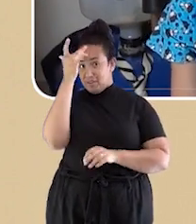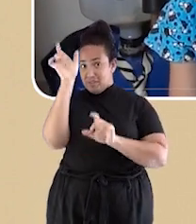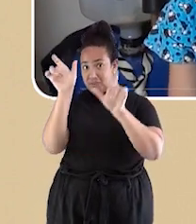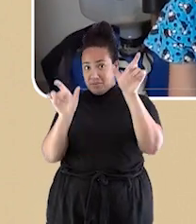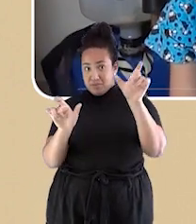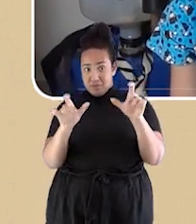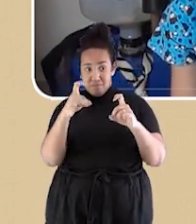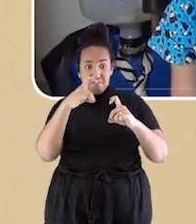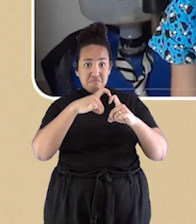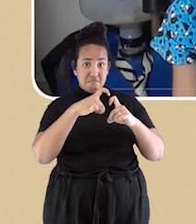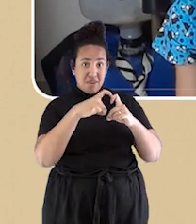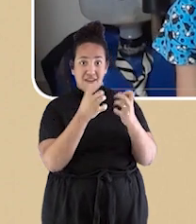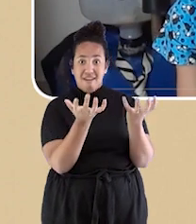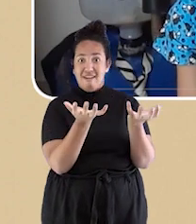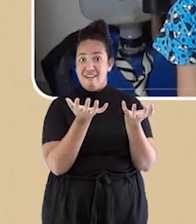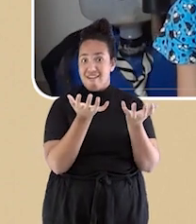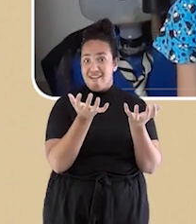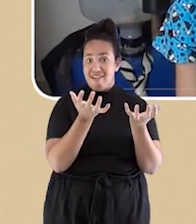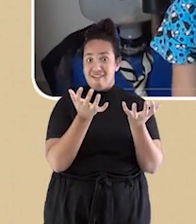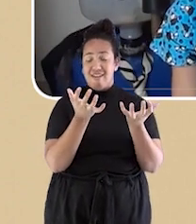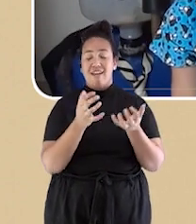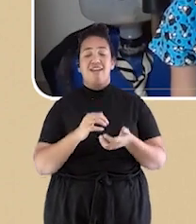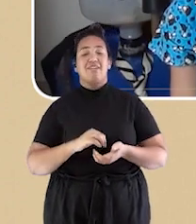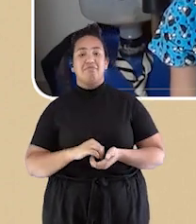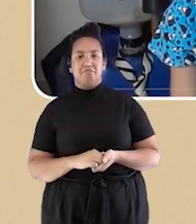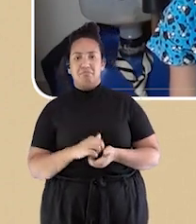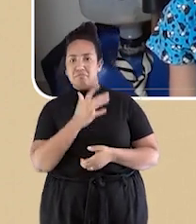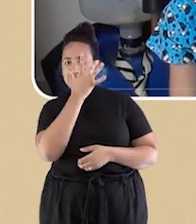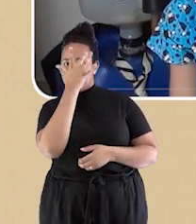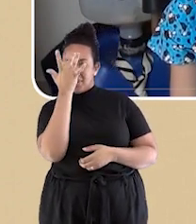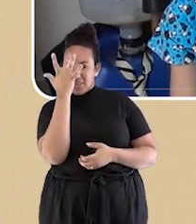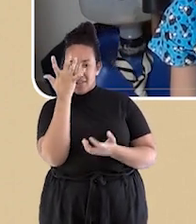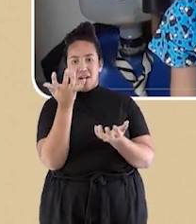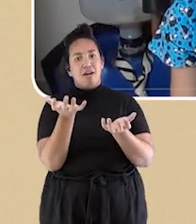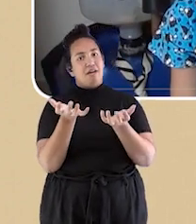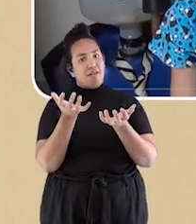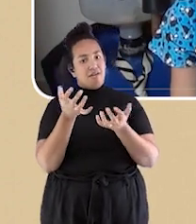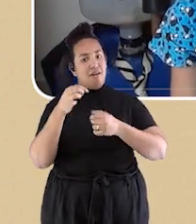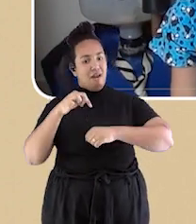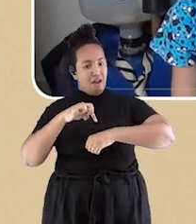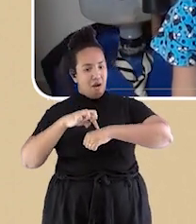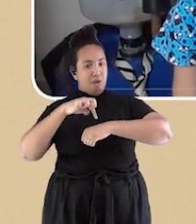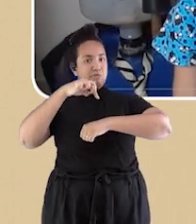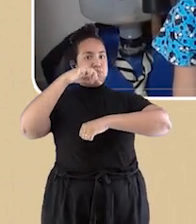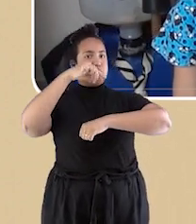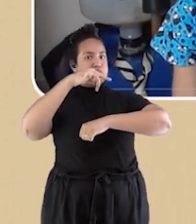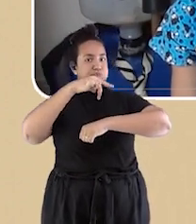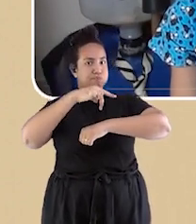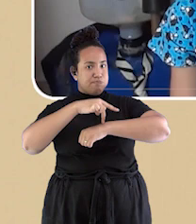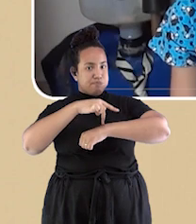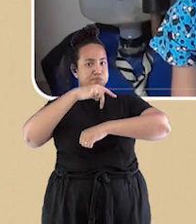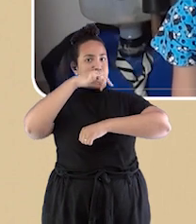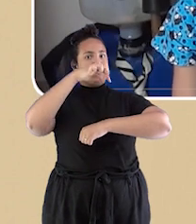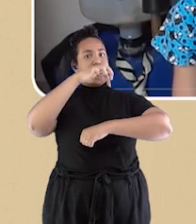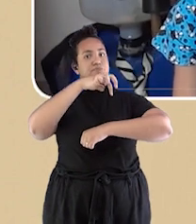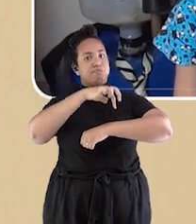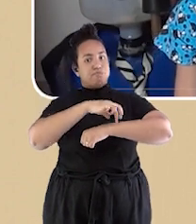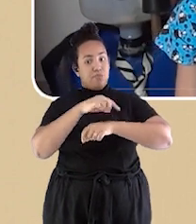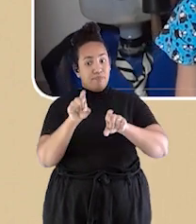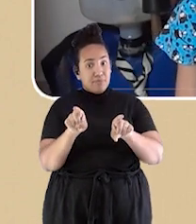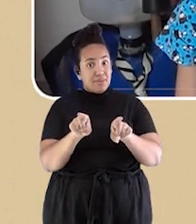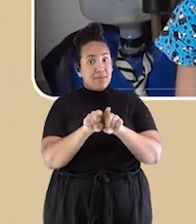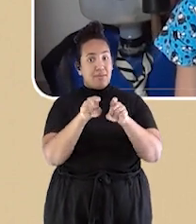sonha em ser médico, tem gente que quer ser doutor, tem quem queira ser astronauta ou até